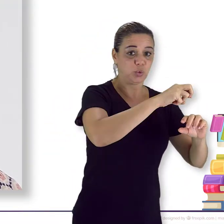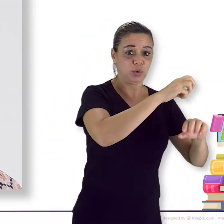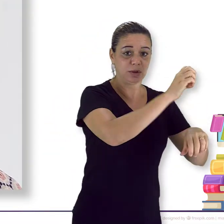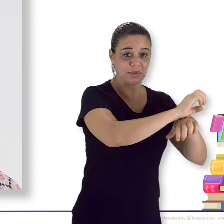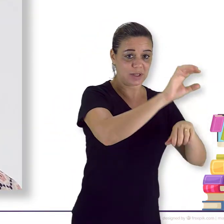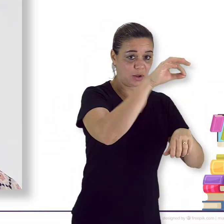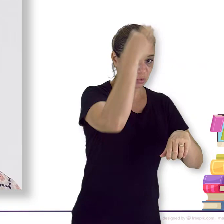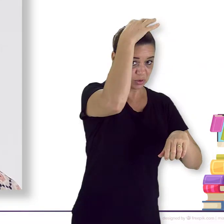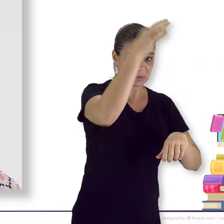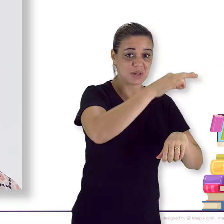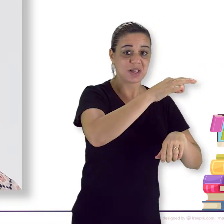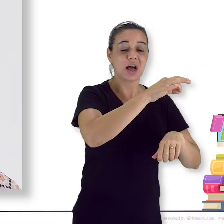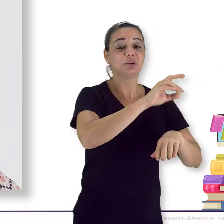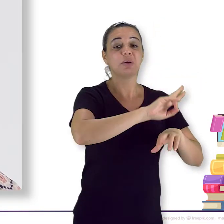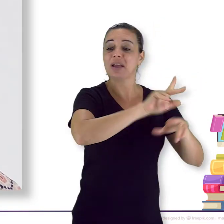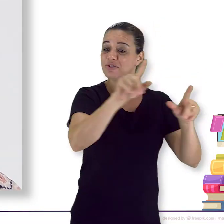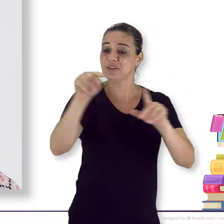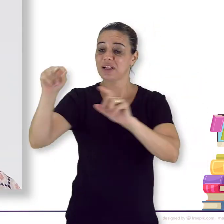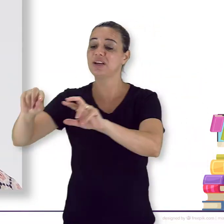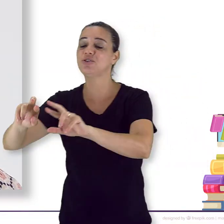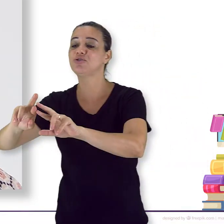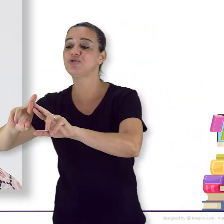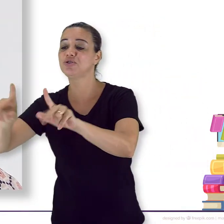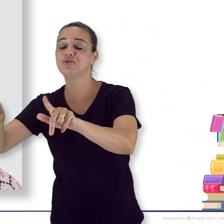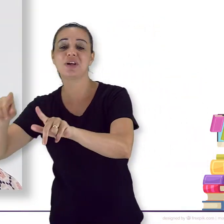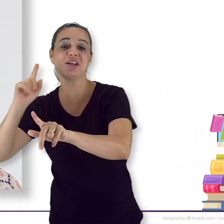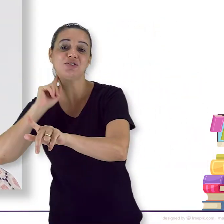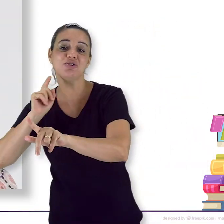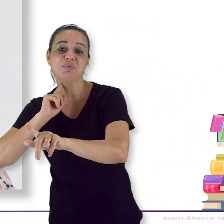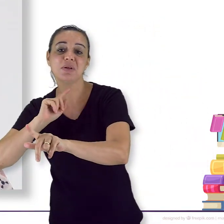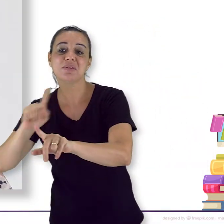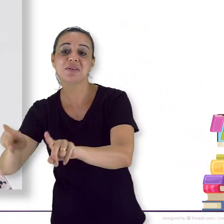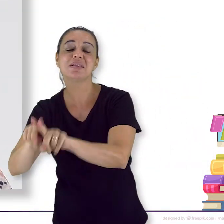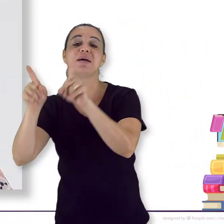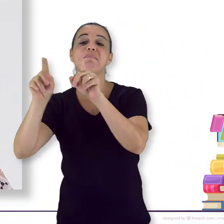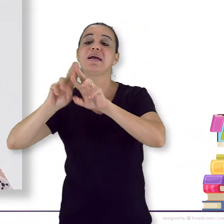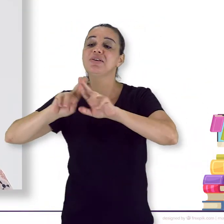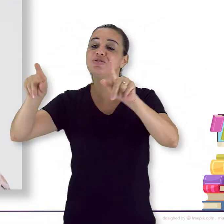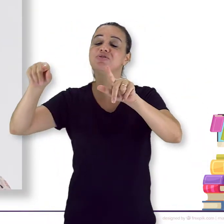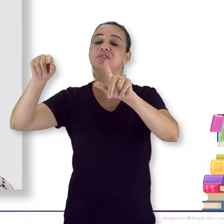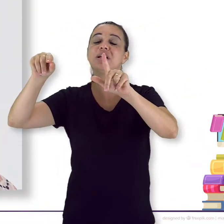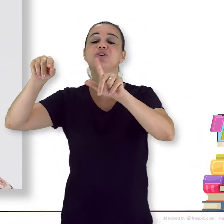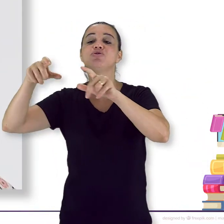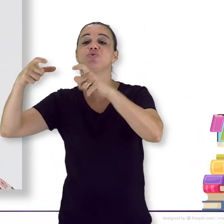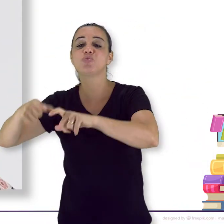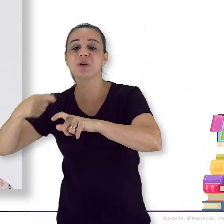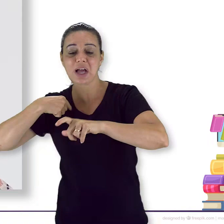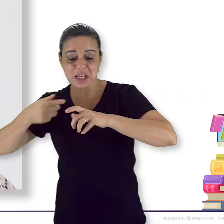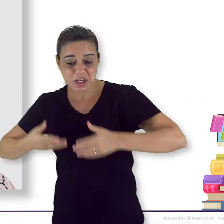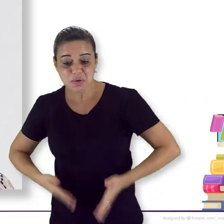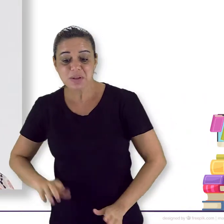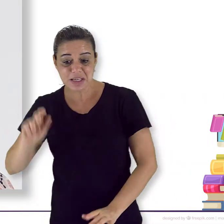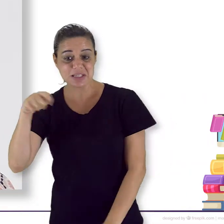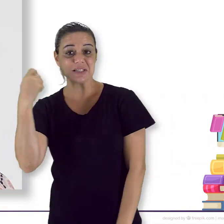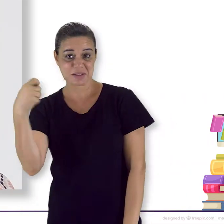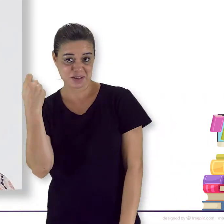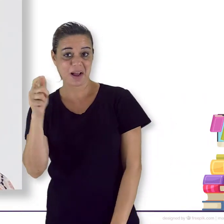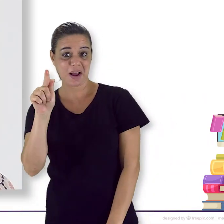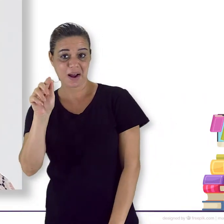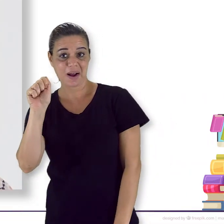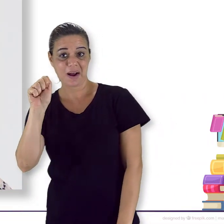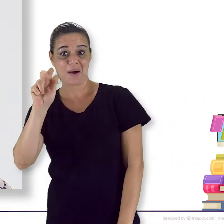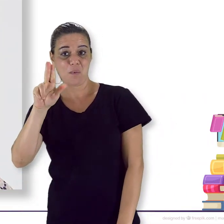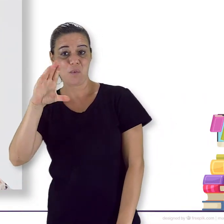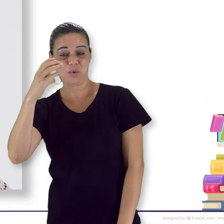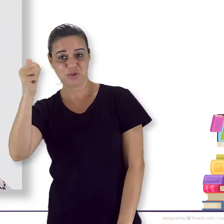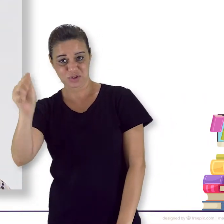estado tem as suas, não é mesmo? Que às vezes a gente vai para um estado, vai para o outro, acaba não nos